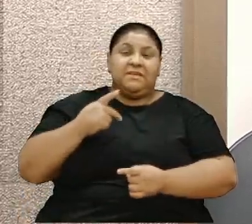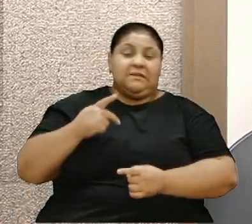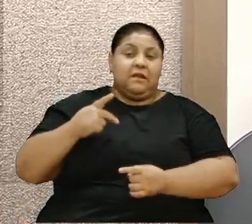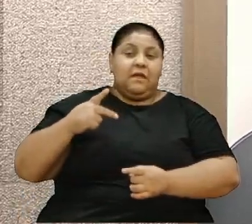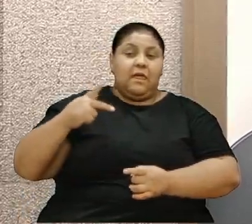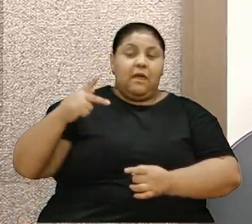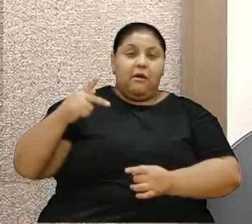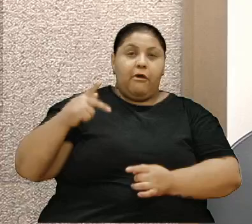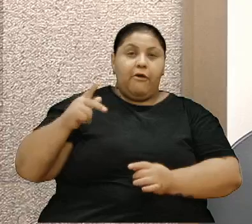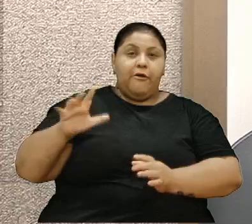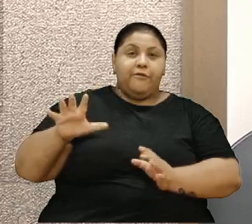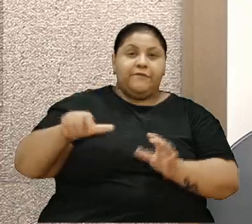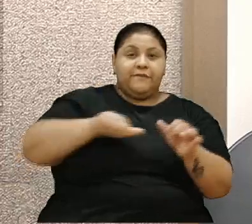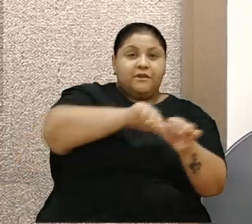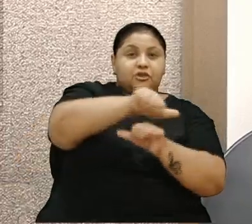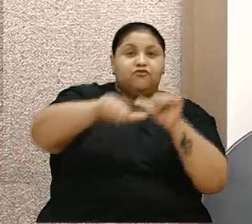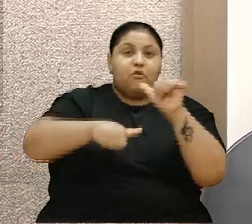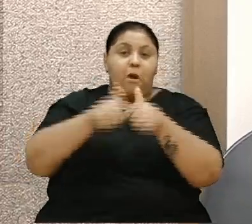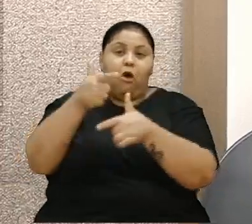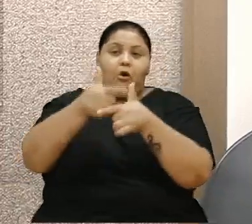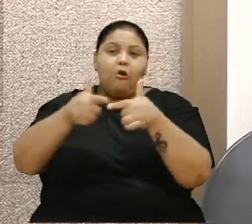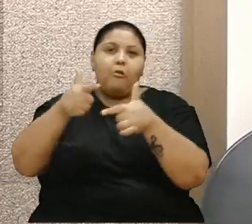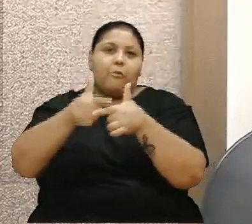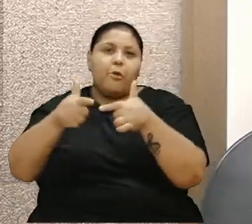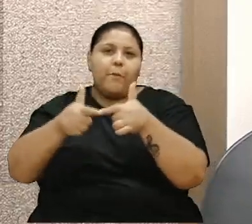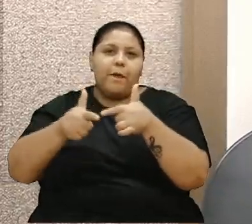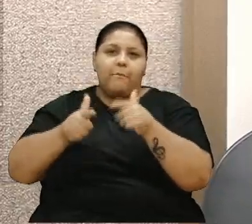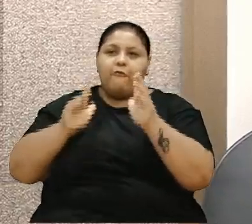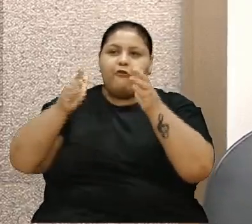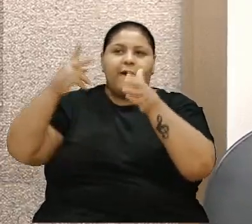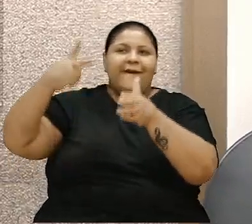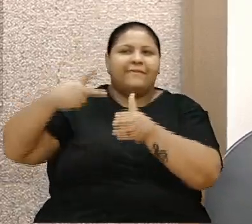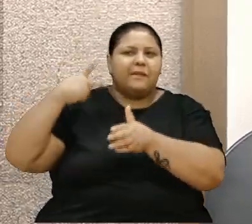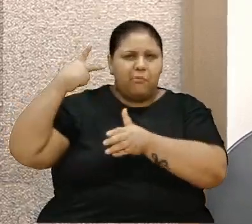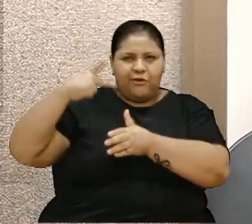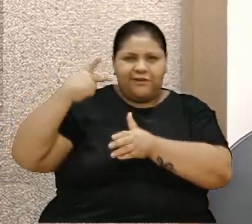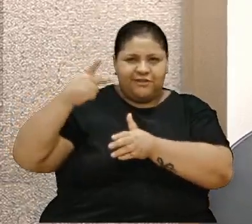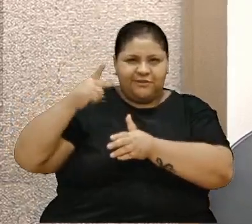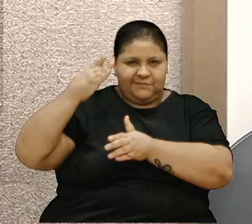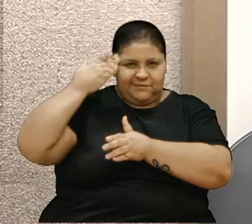desse problema do Instituto Quindim, só prejudica o Instituto.